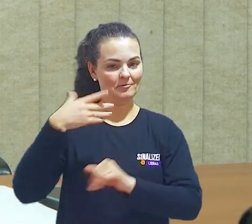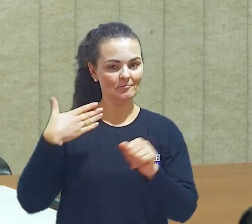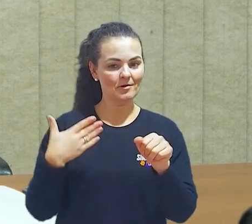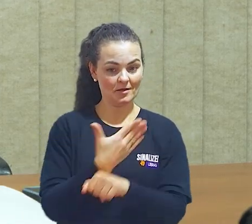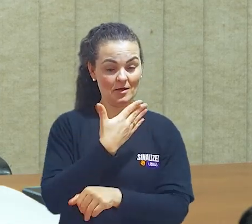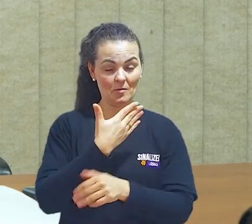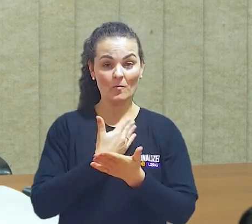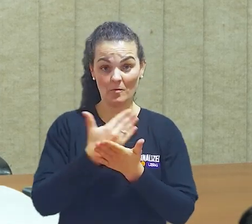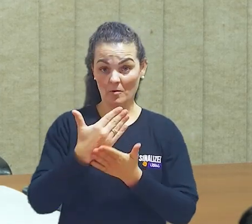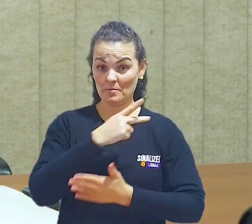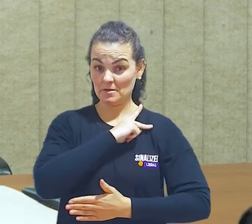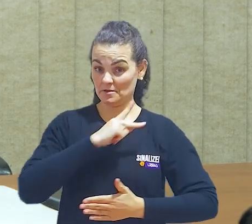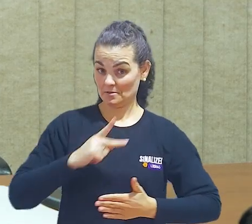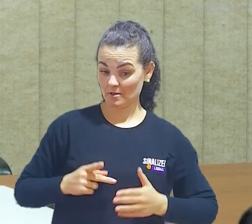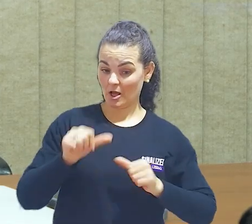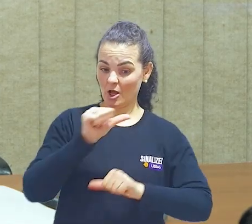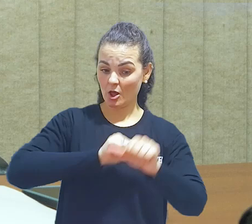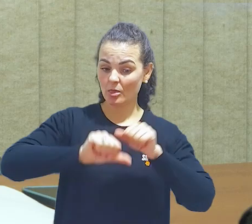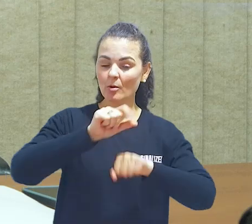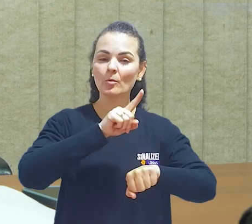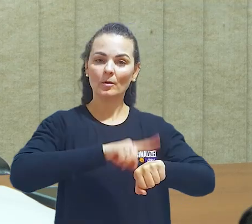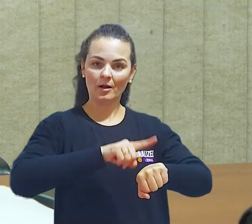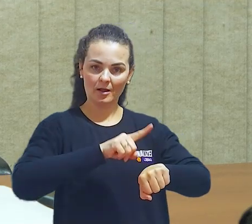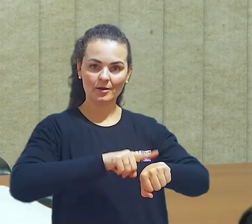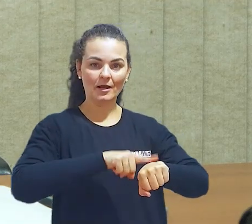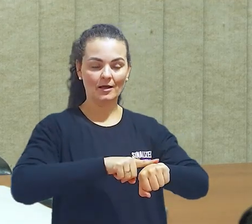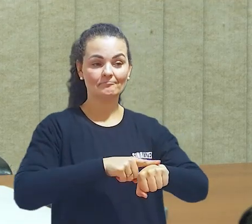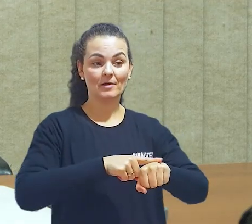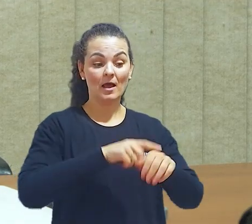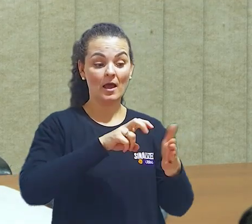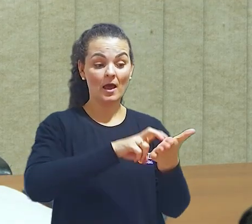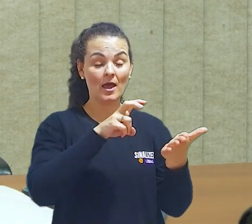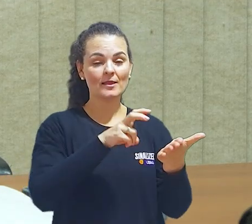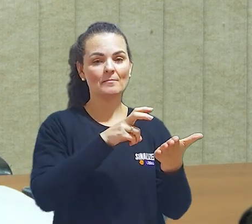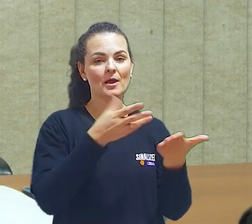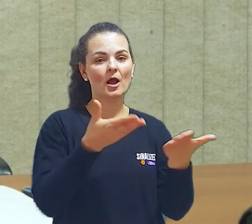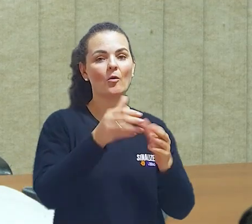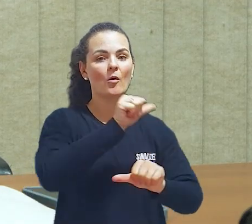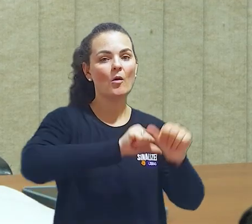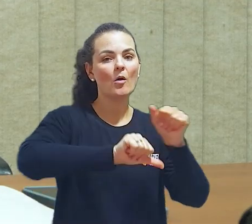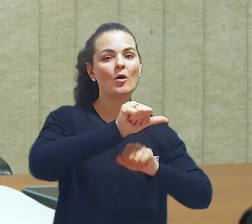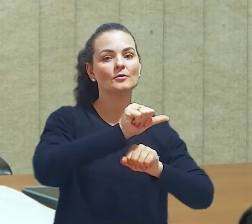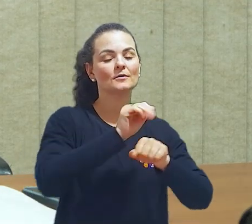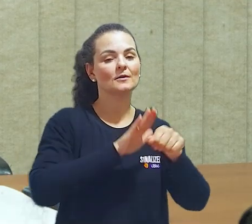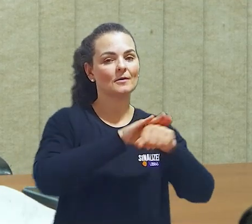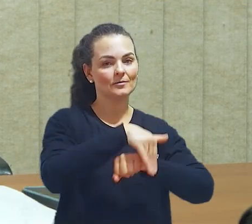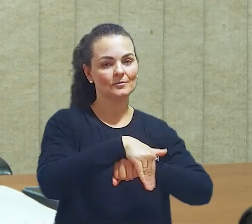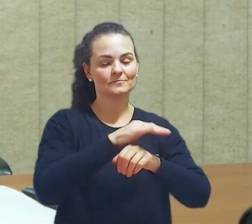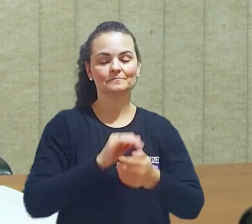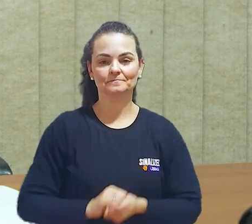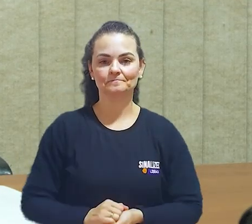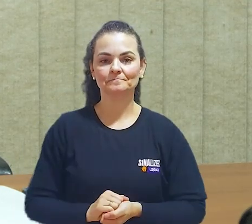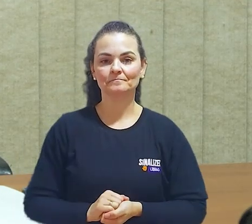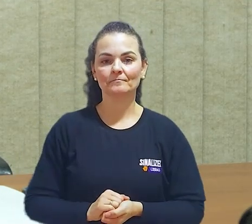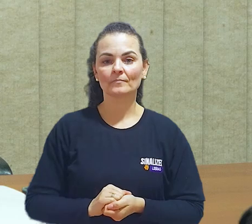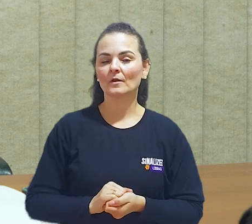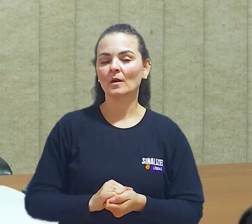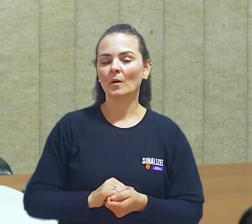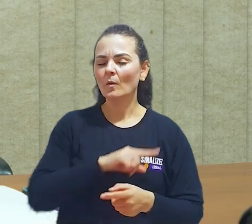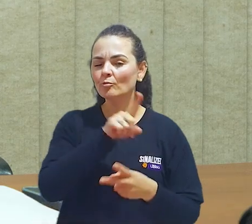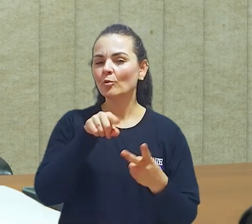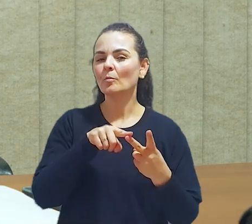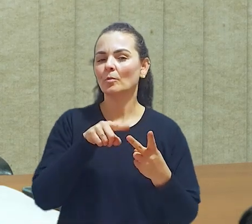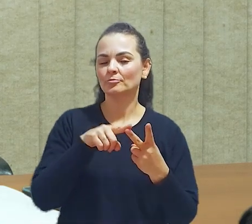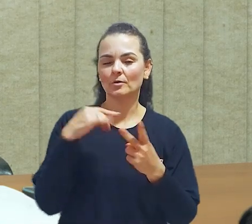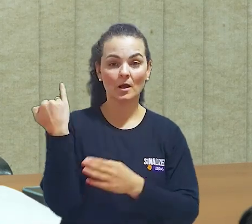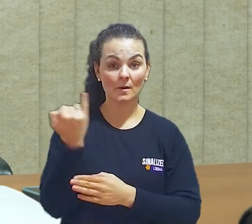alterar este horário para que nós possamos ter aí uma maior participação popular. Outro ponto que eu vejo ser importante, que eu acredito